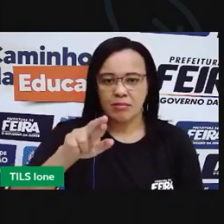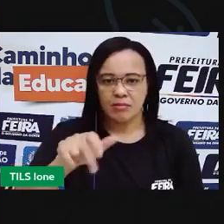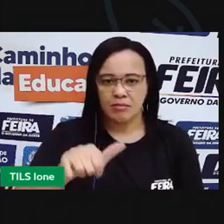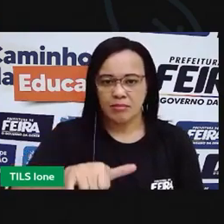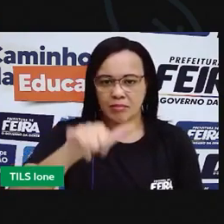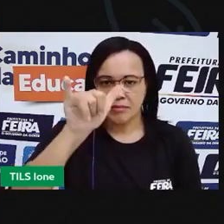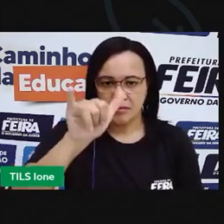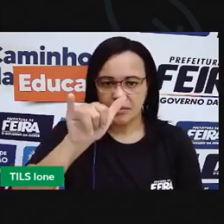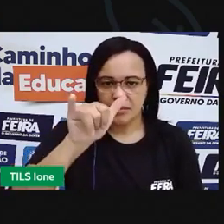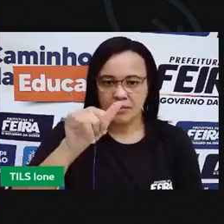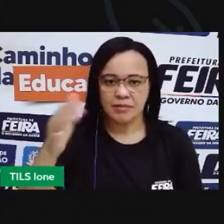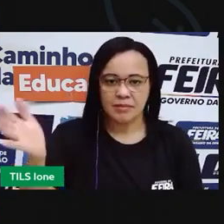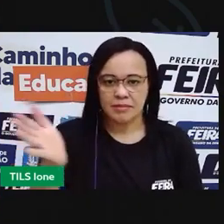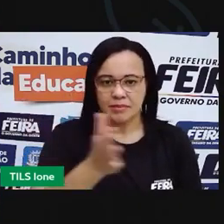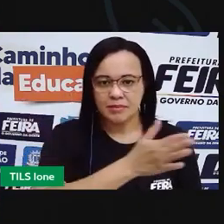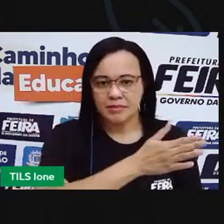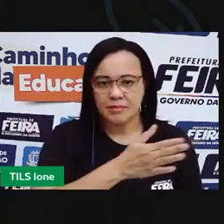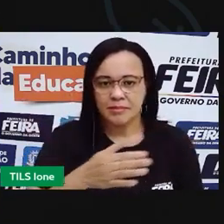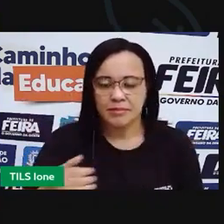título.